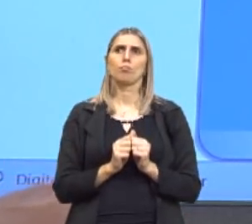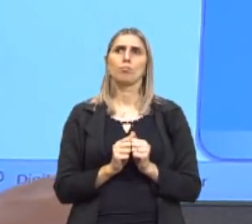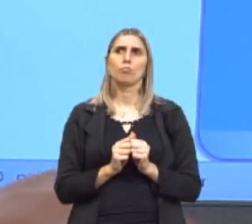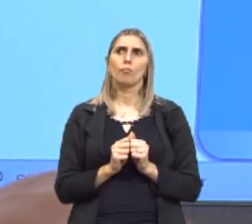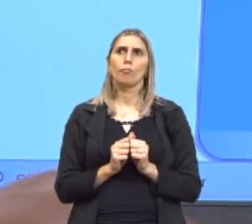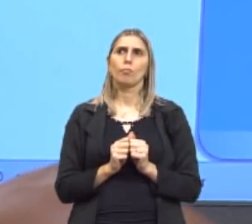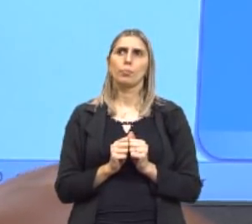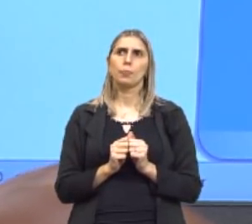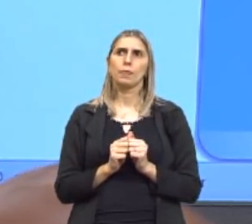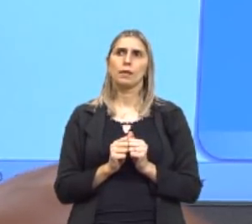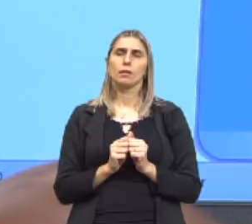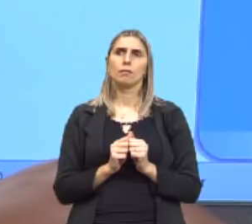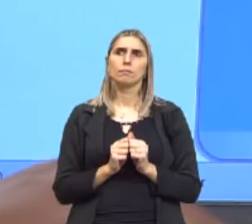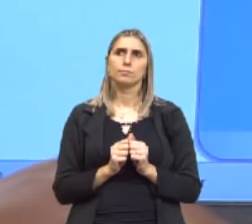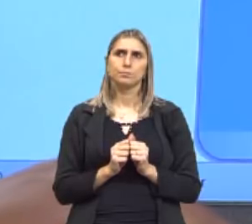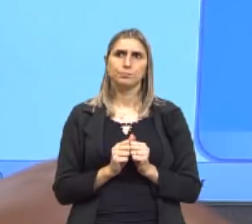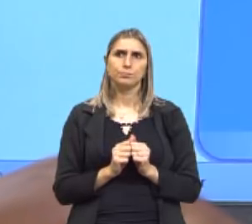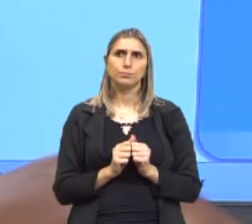próximo.